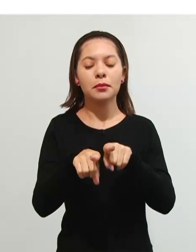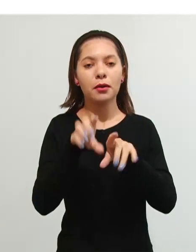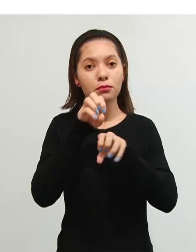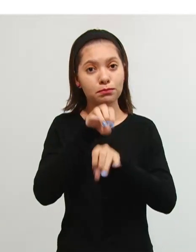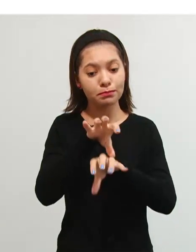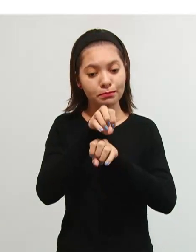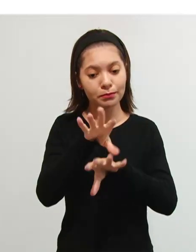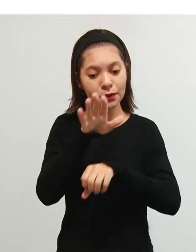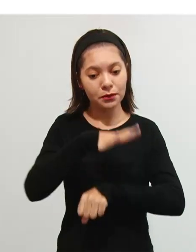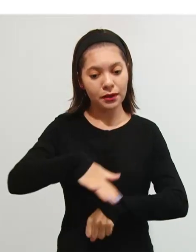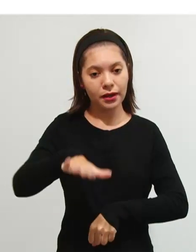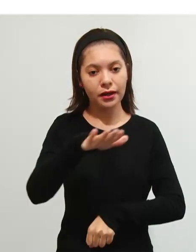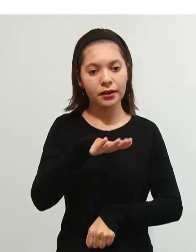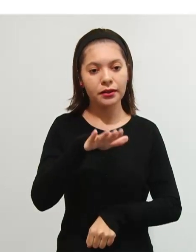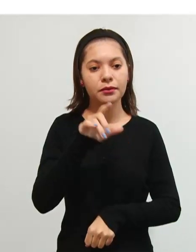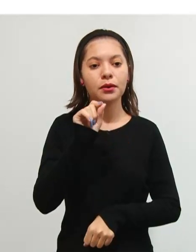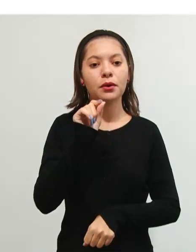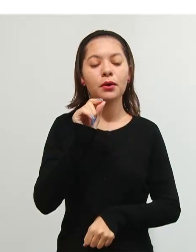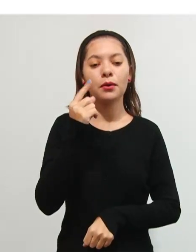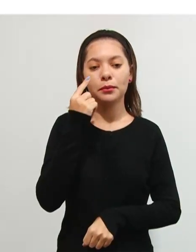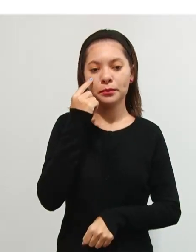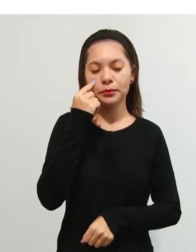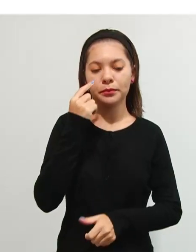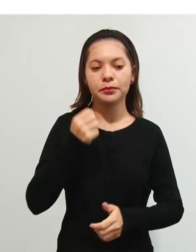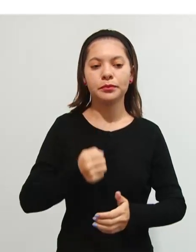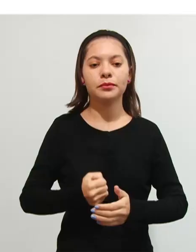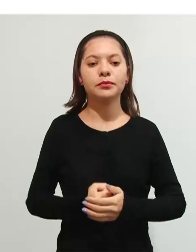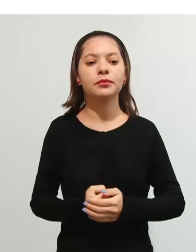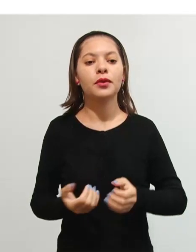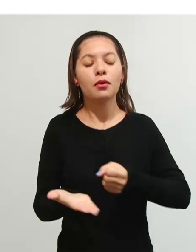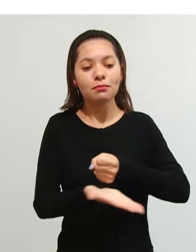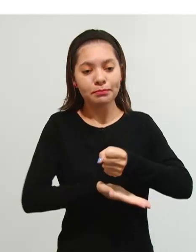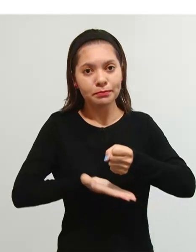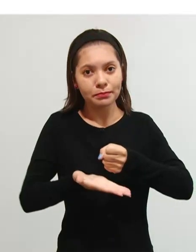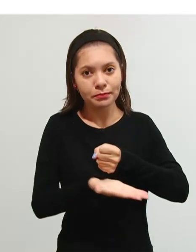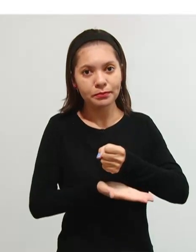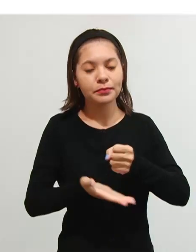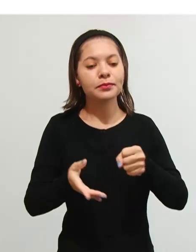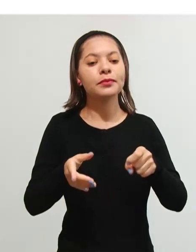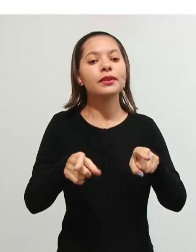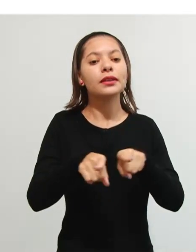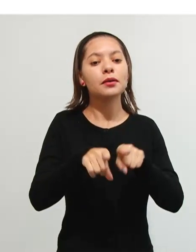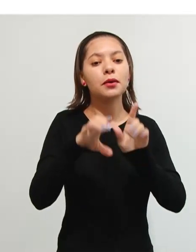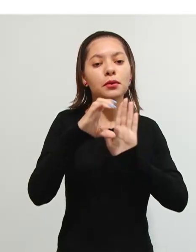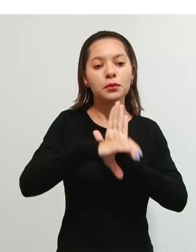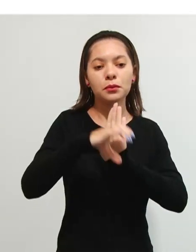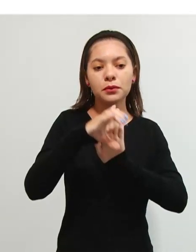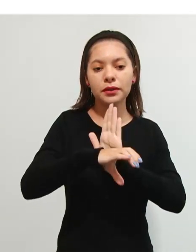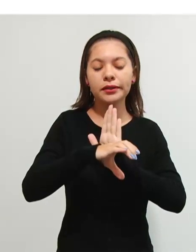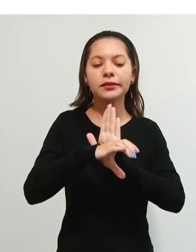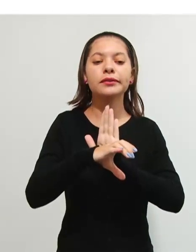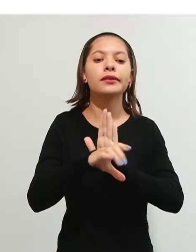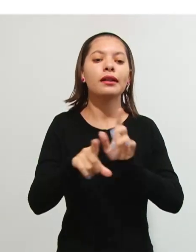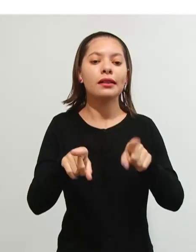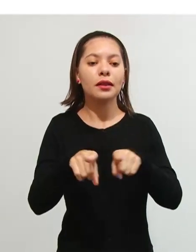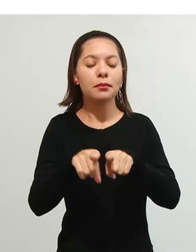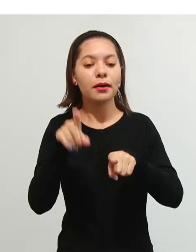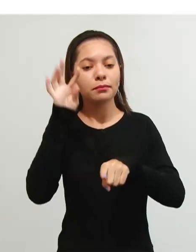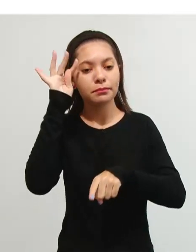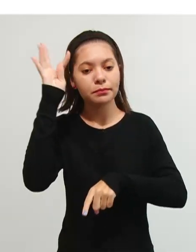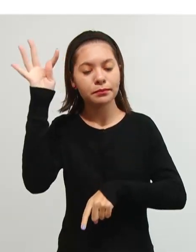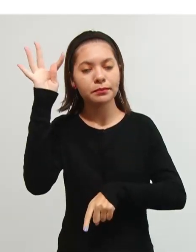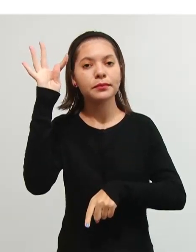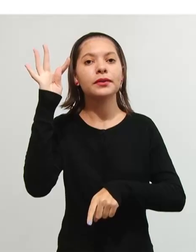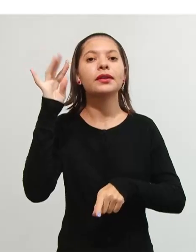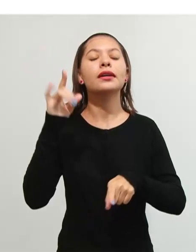educação, estão no acréscimos de fundamentos dessa teoria, né? Eu tenho